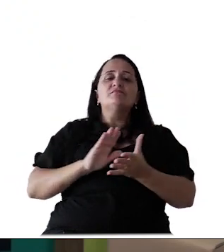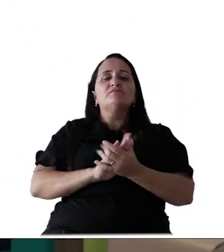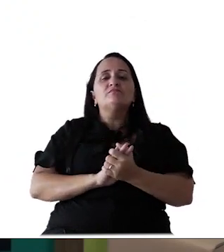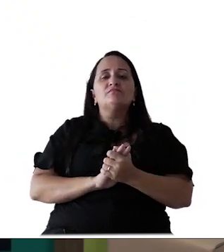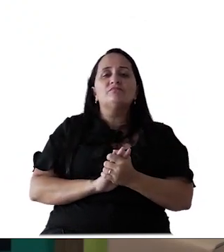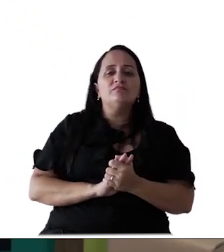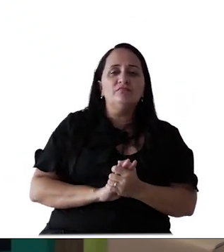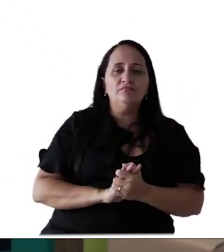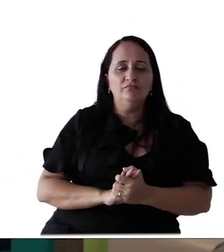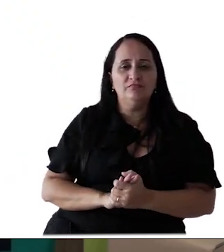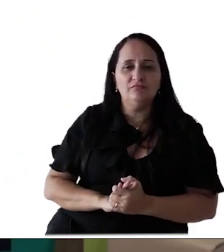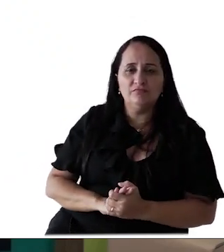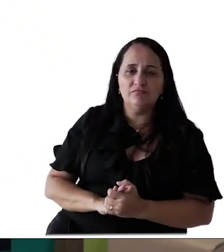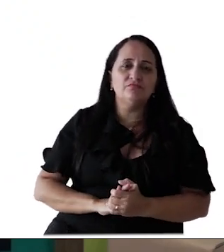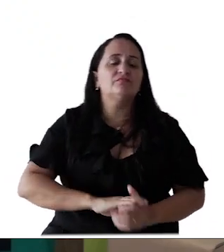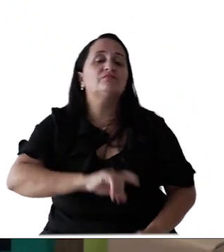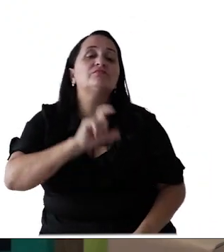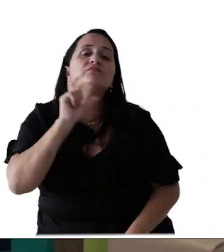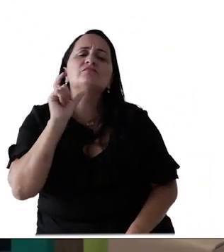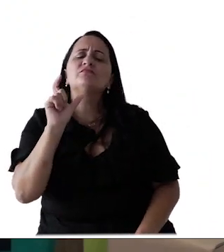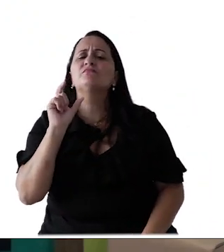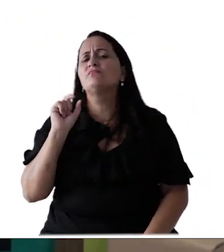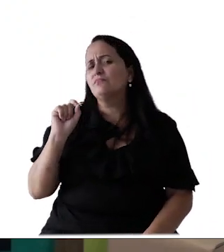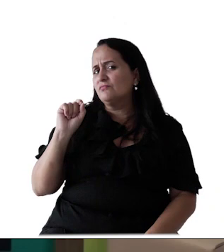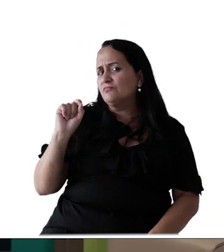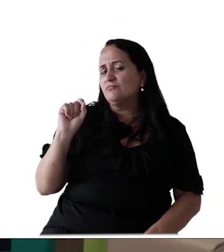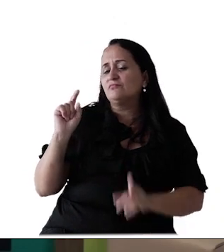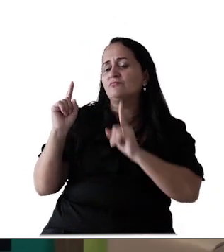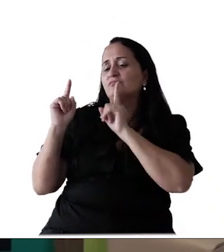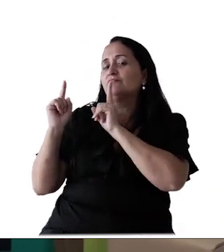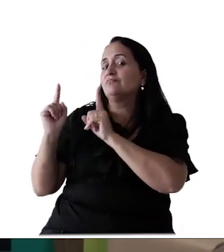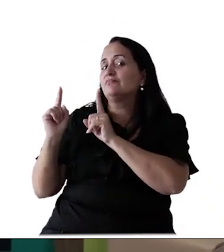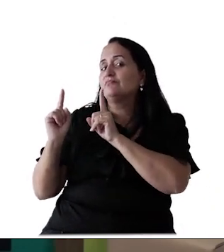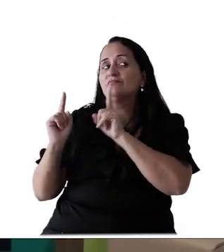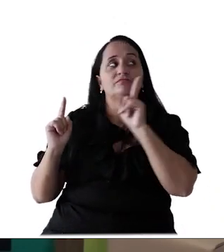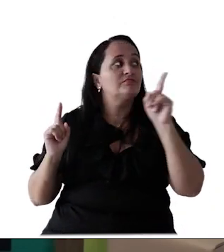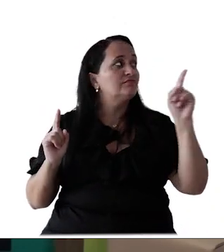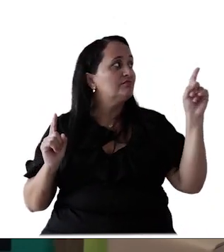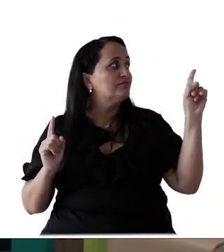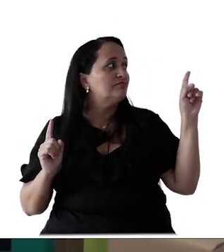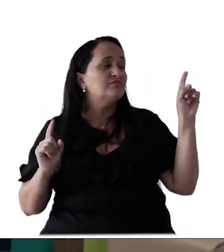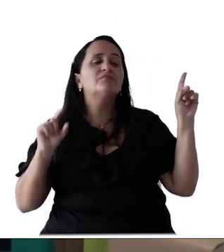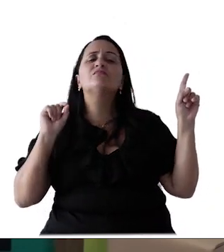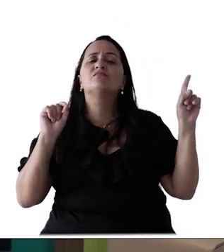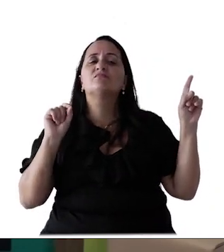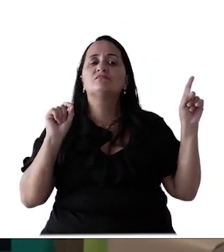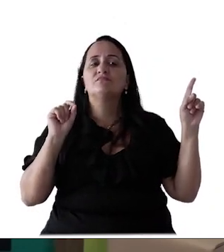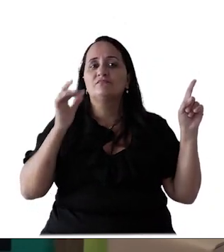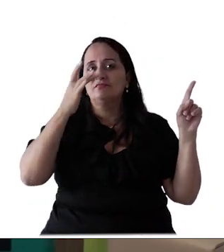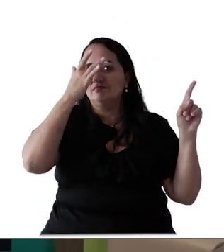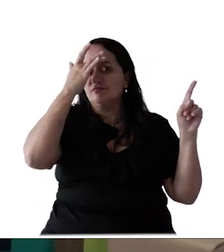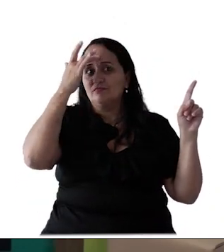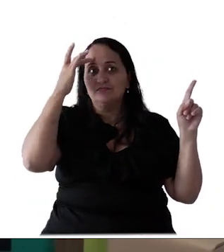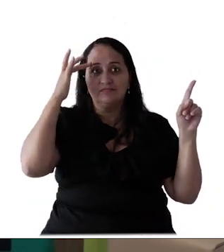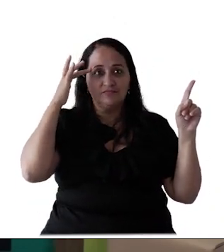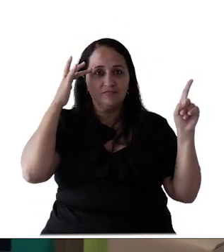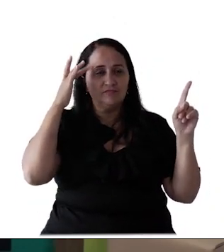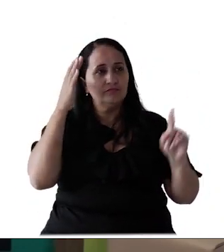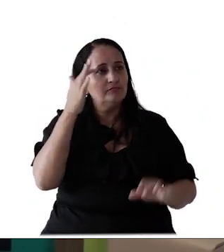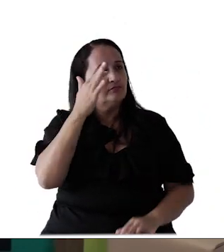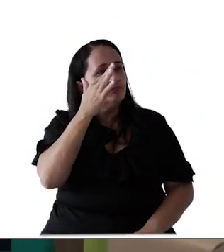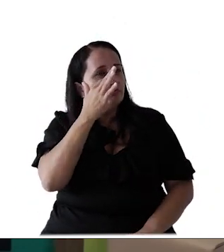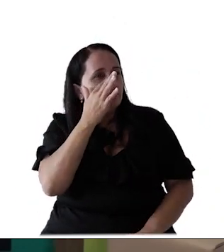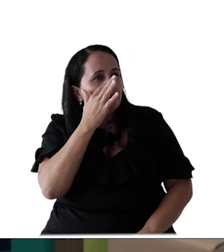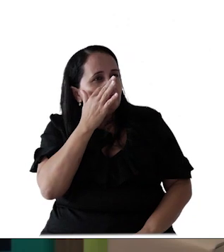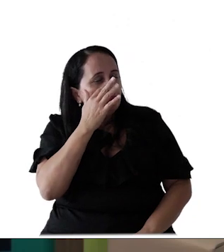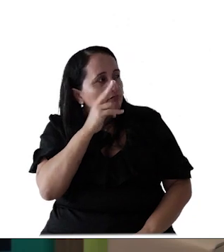O interlocutor, ele é quem vai receber. Isso mesmo, ele é o receptor.